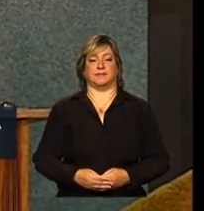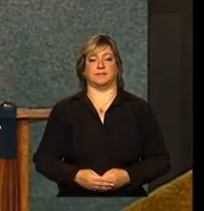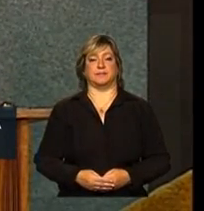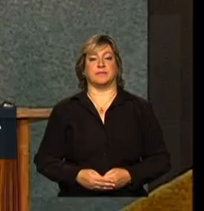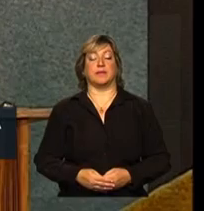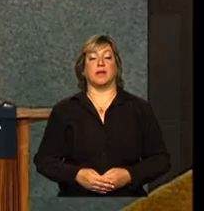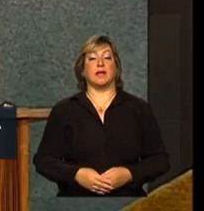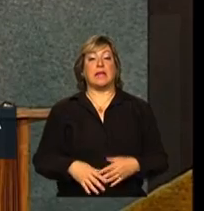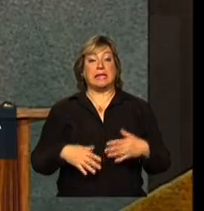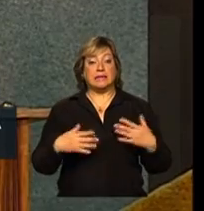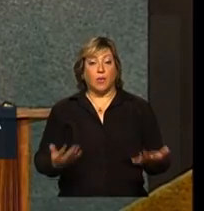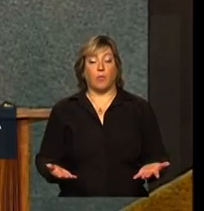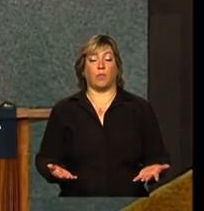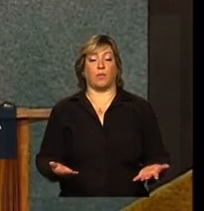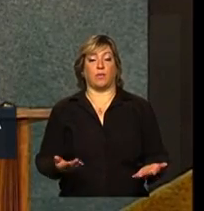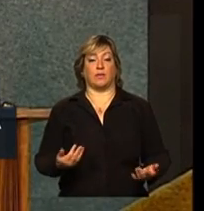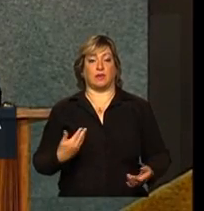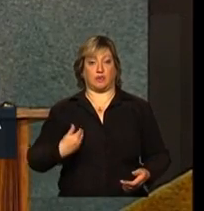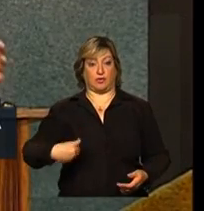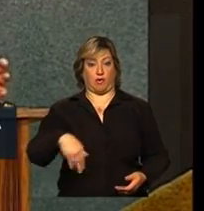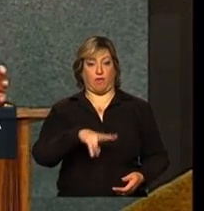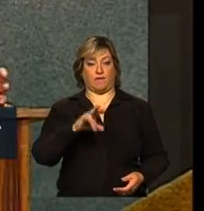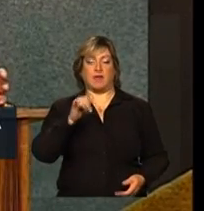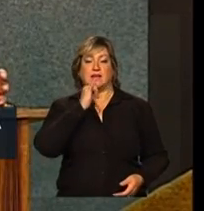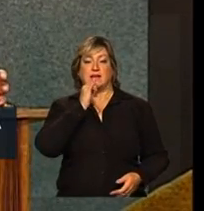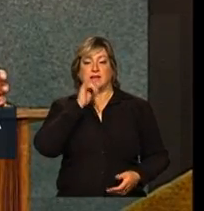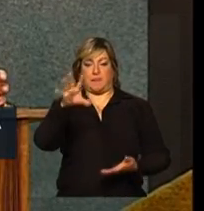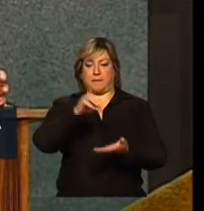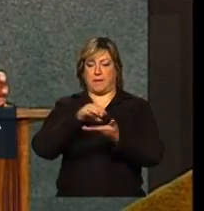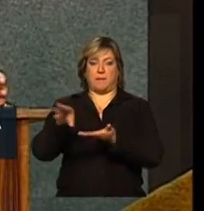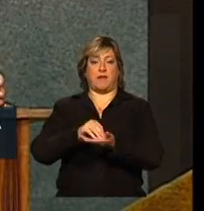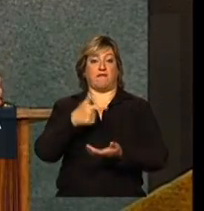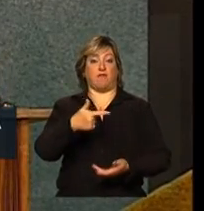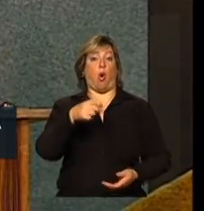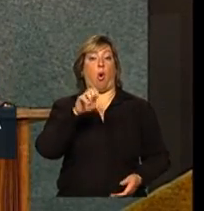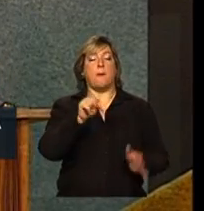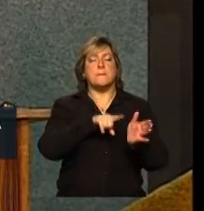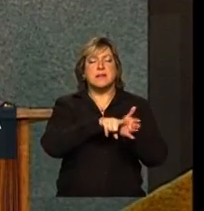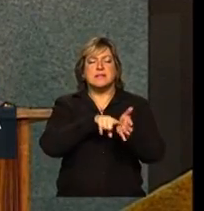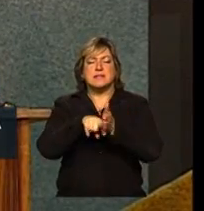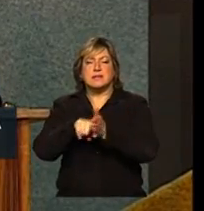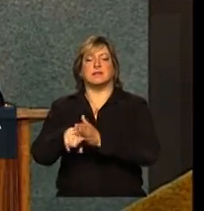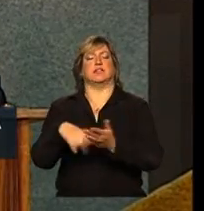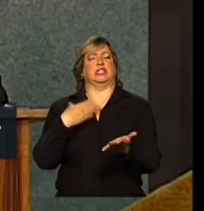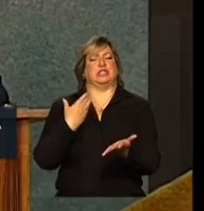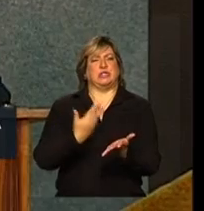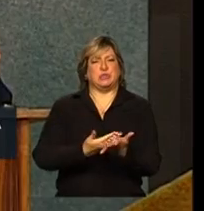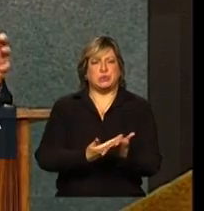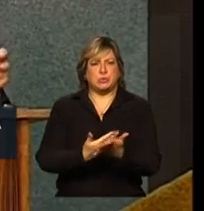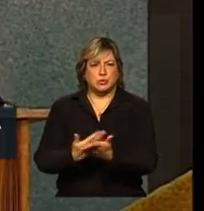nós vamos pegar 28 pesquisas, estudá-las